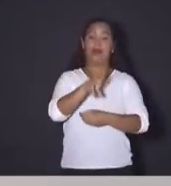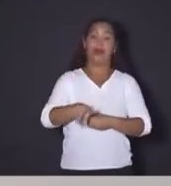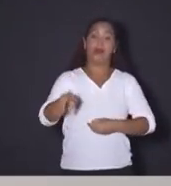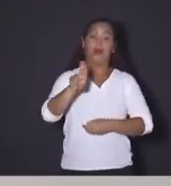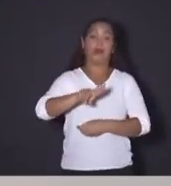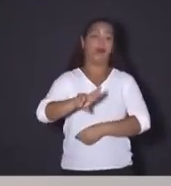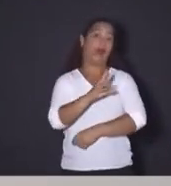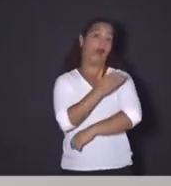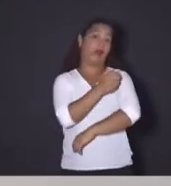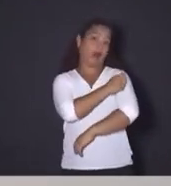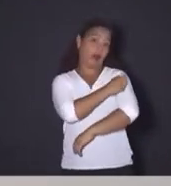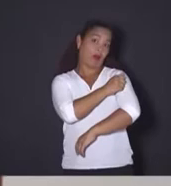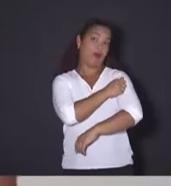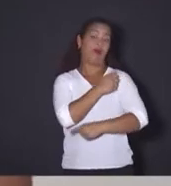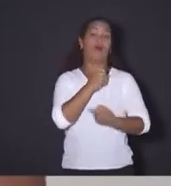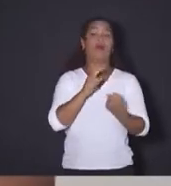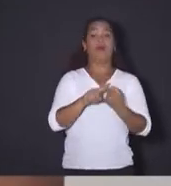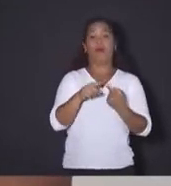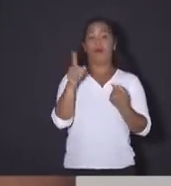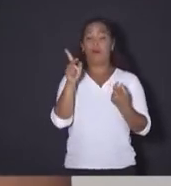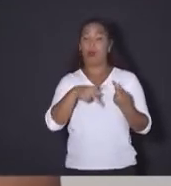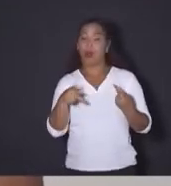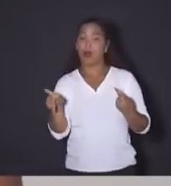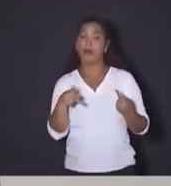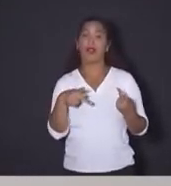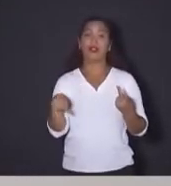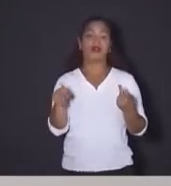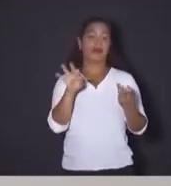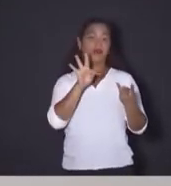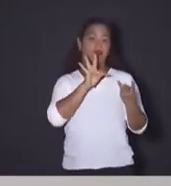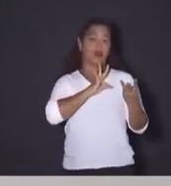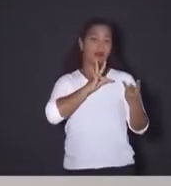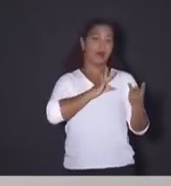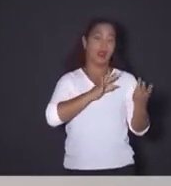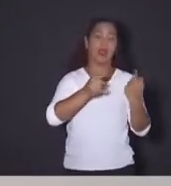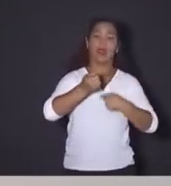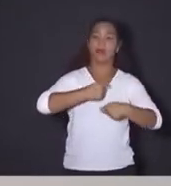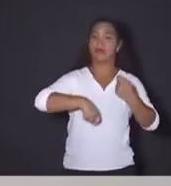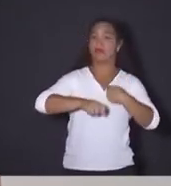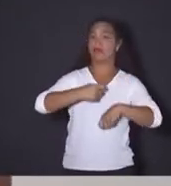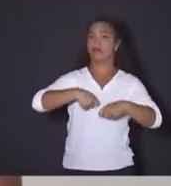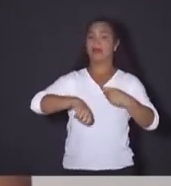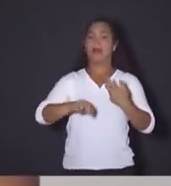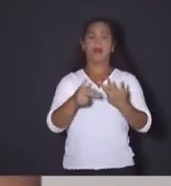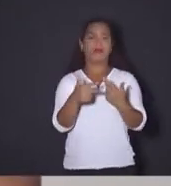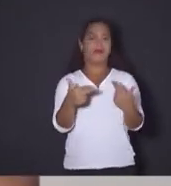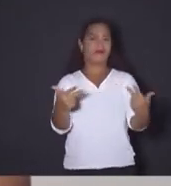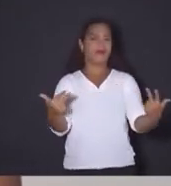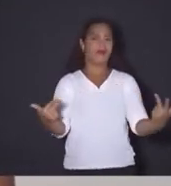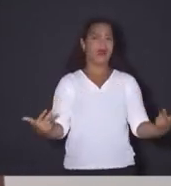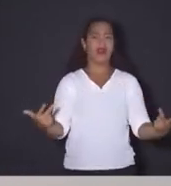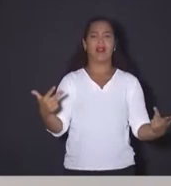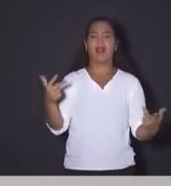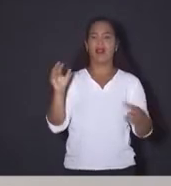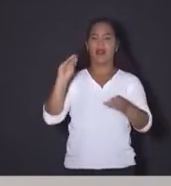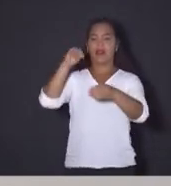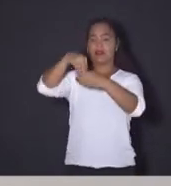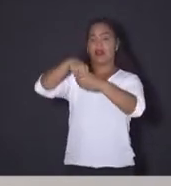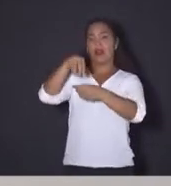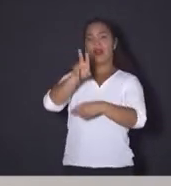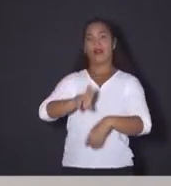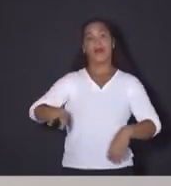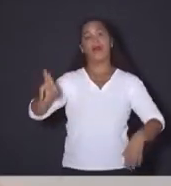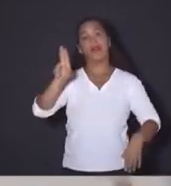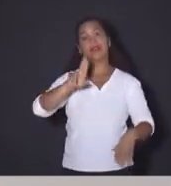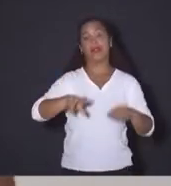mas também de professores de técnicos administrativos que tem vivido a experiência universitária que era para ser uma